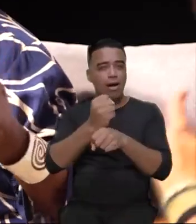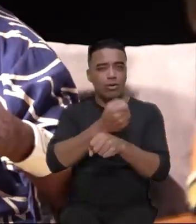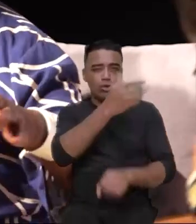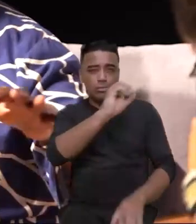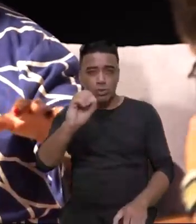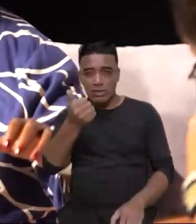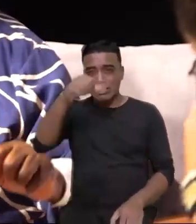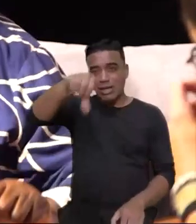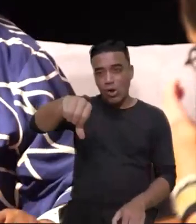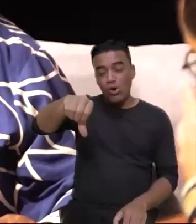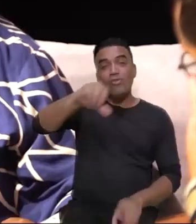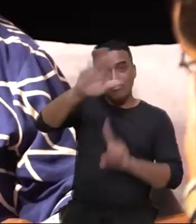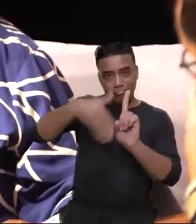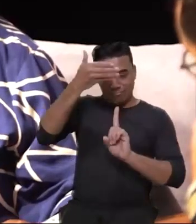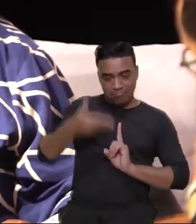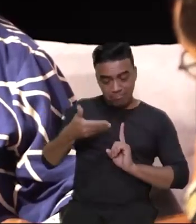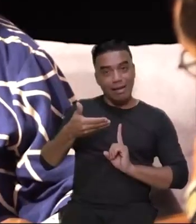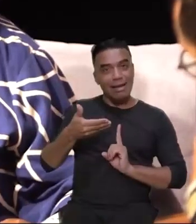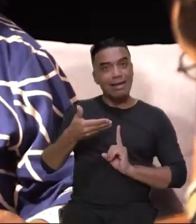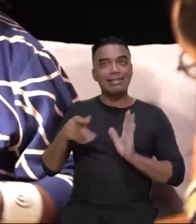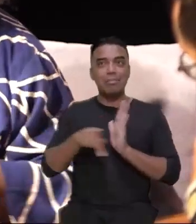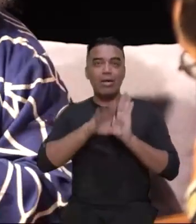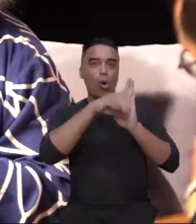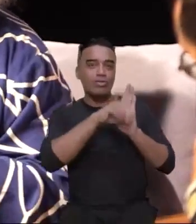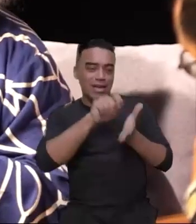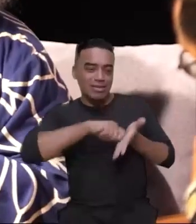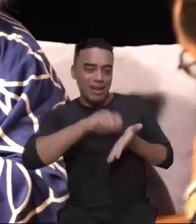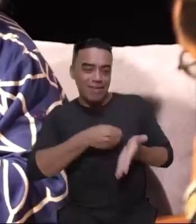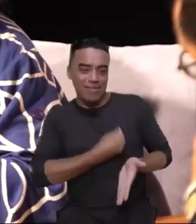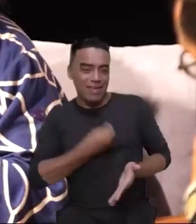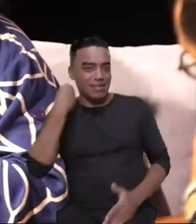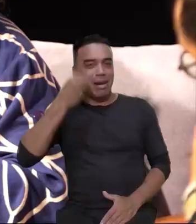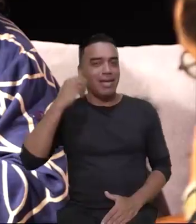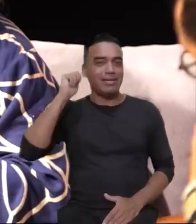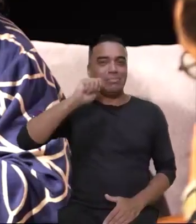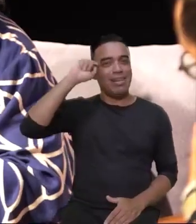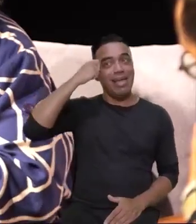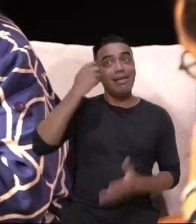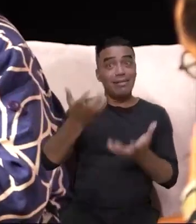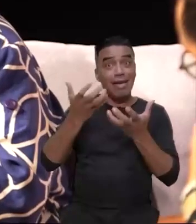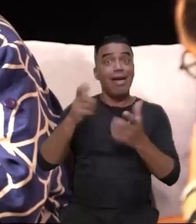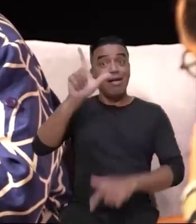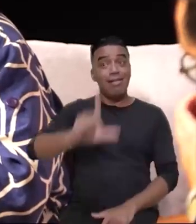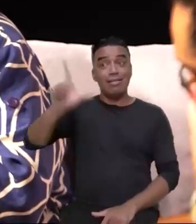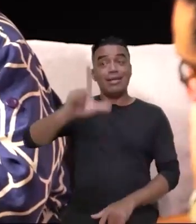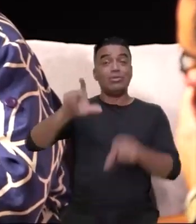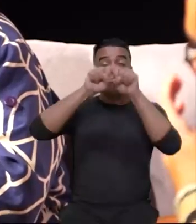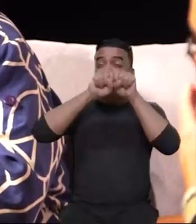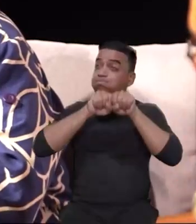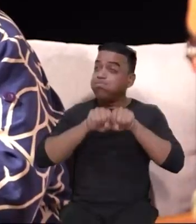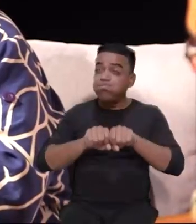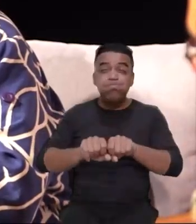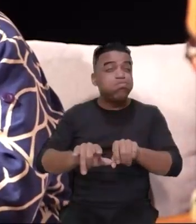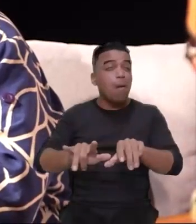2019, e que vem também com o conceito de escrevivência. É isso que a gente quer, entende? Que a literatura